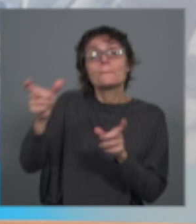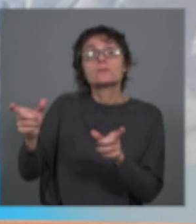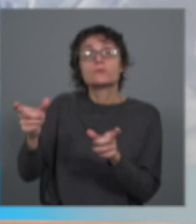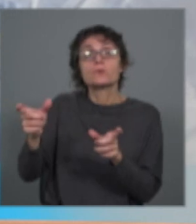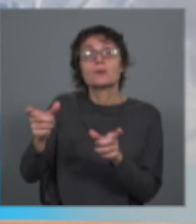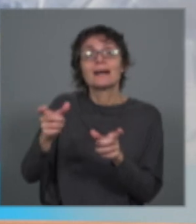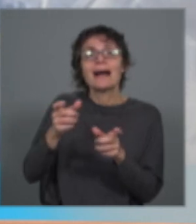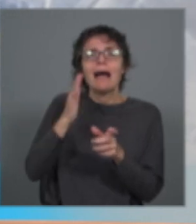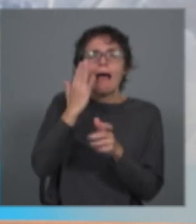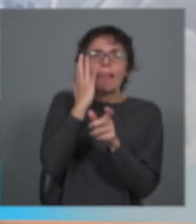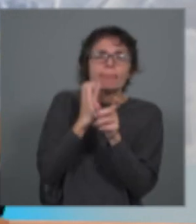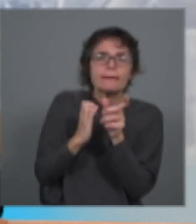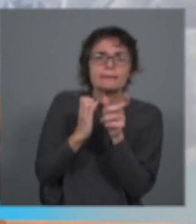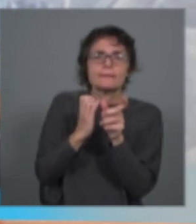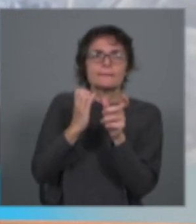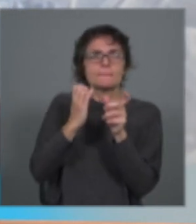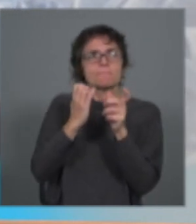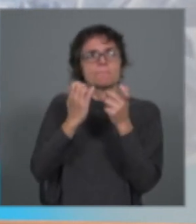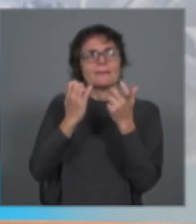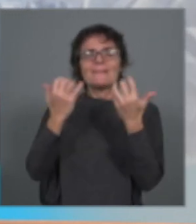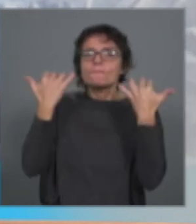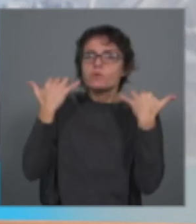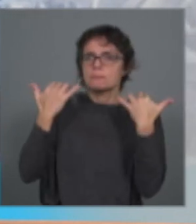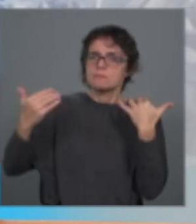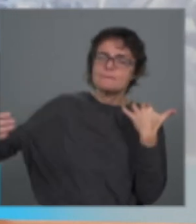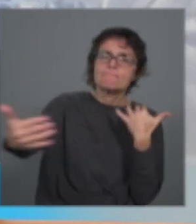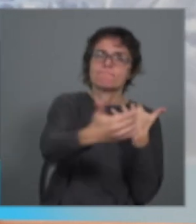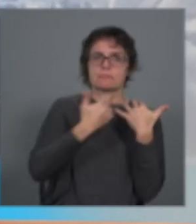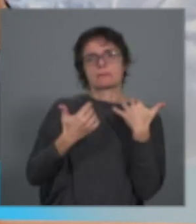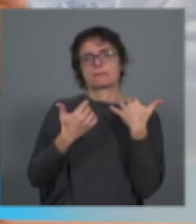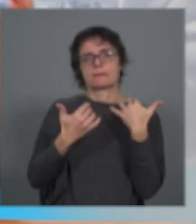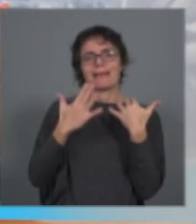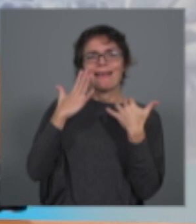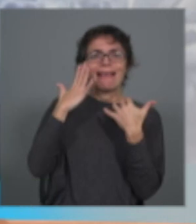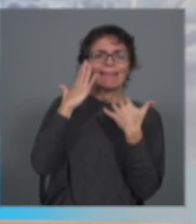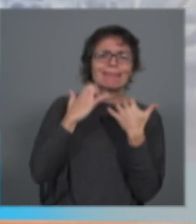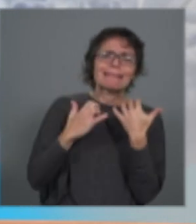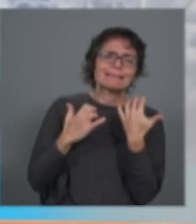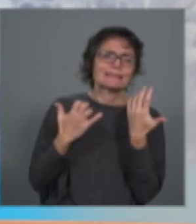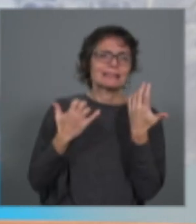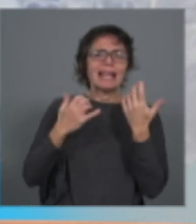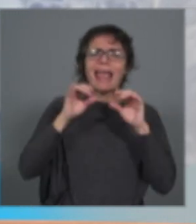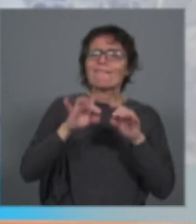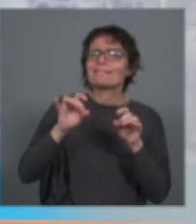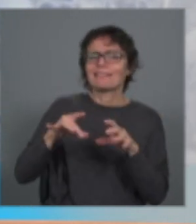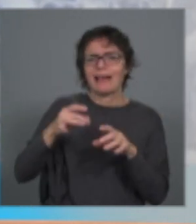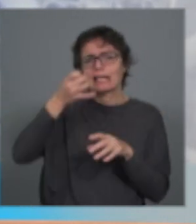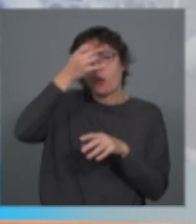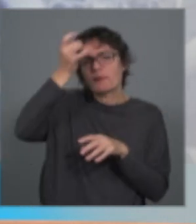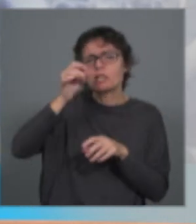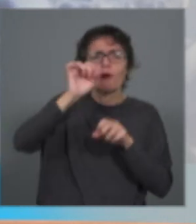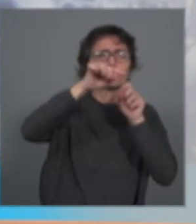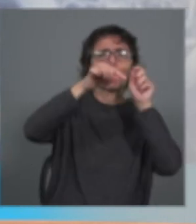mais cientificamente informado possível e que deixem as opiniõezinhas para quando isto passar, não é? Pois